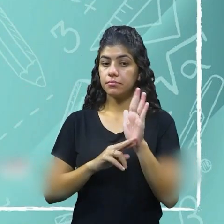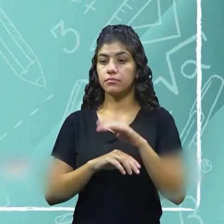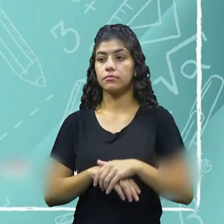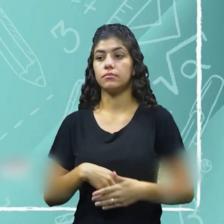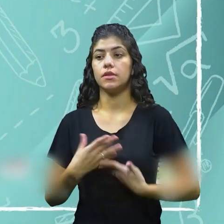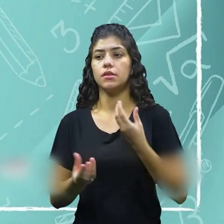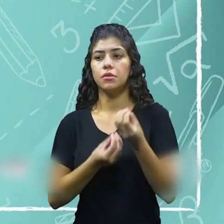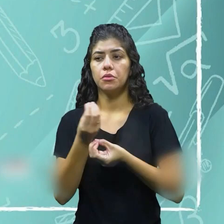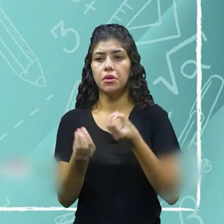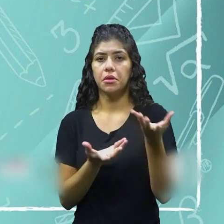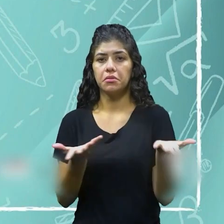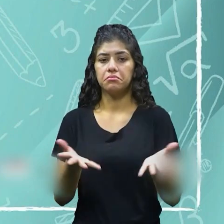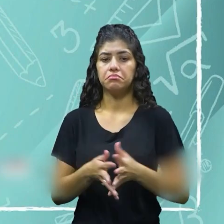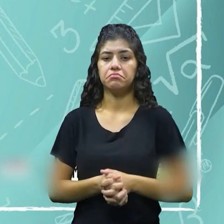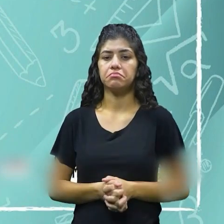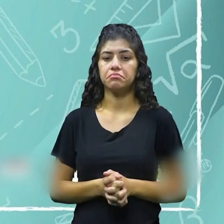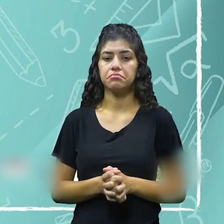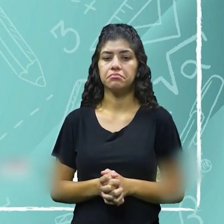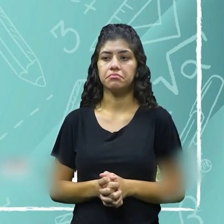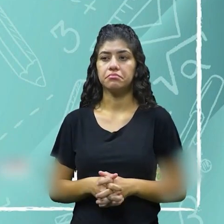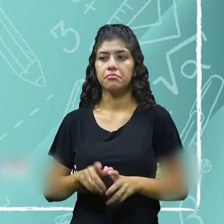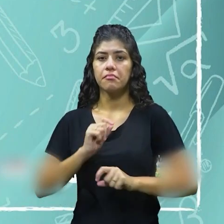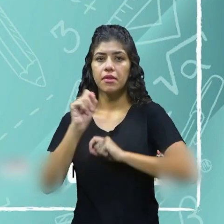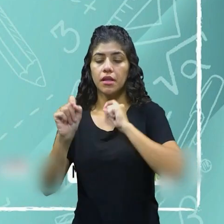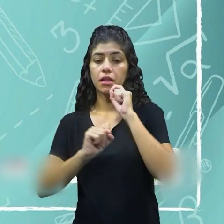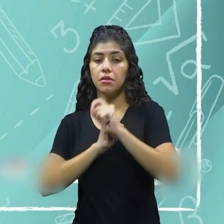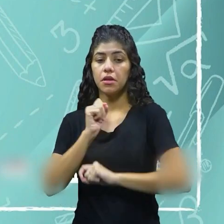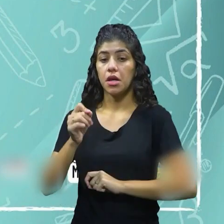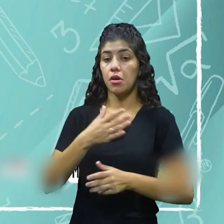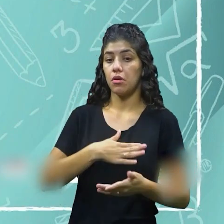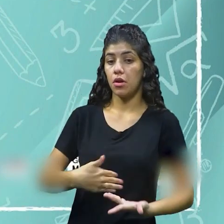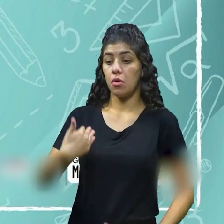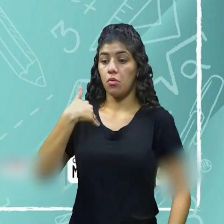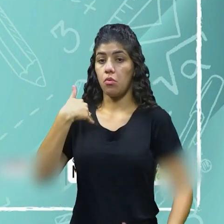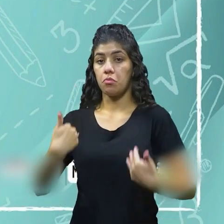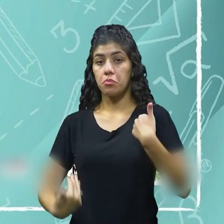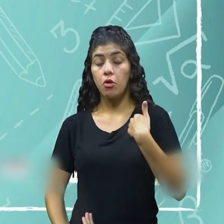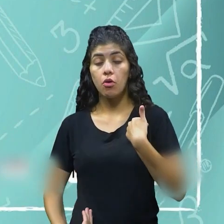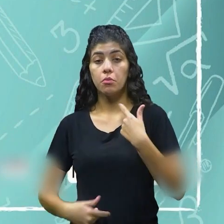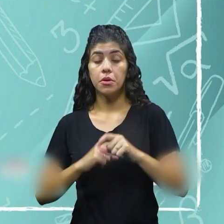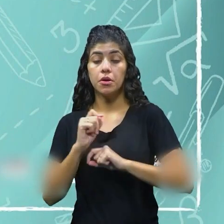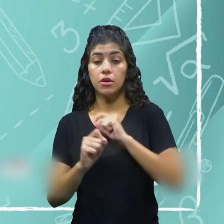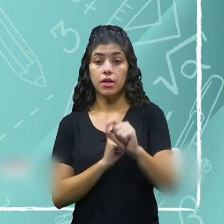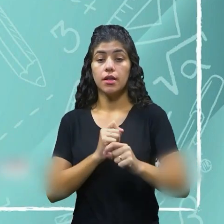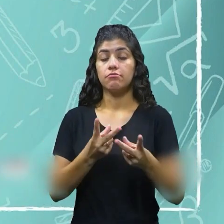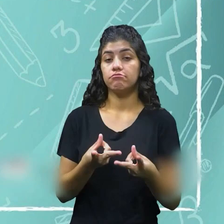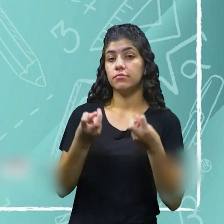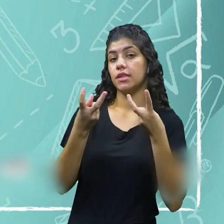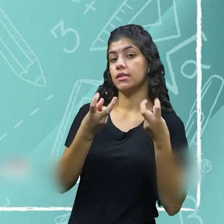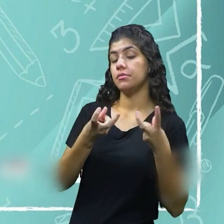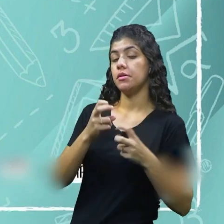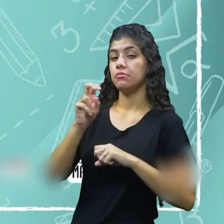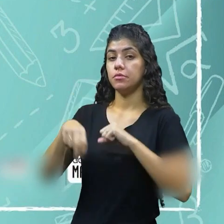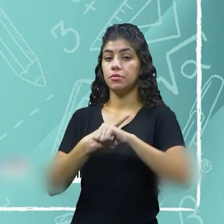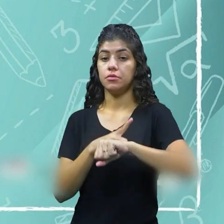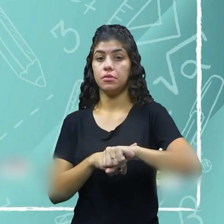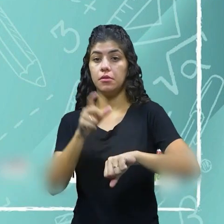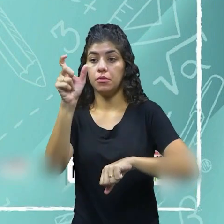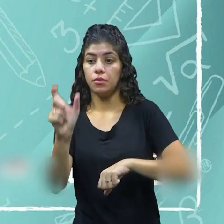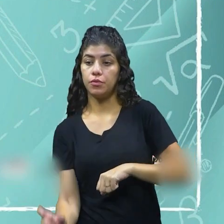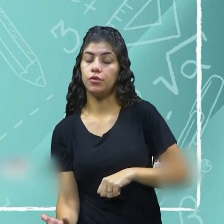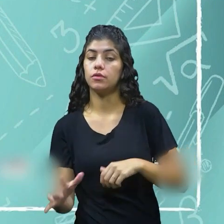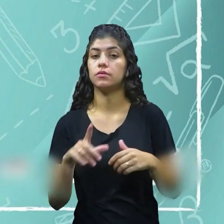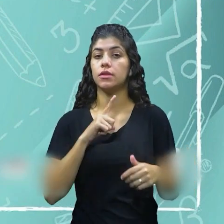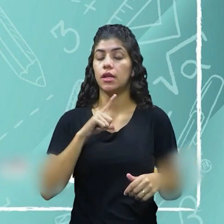que é referencial no conceito? Referencial é um corpo em relação ao qual identificamos se determinado corpo